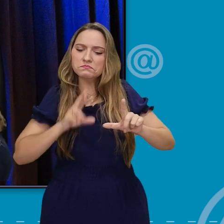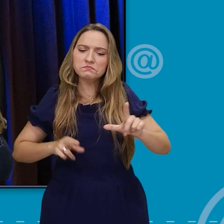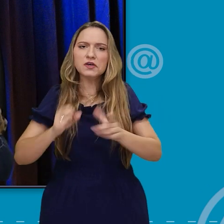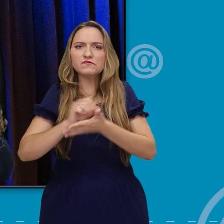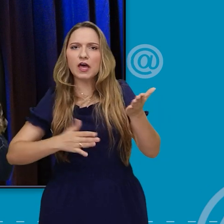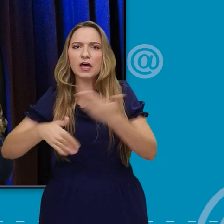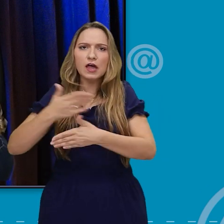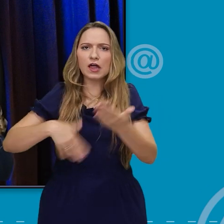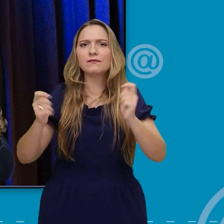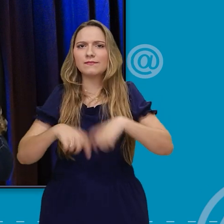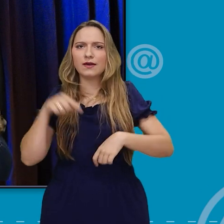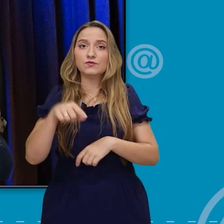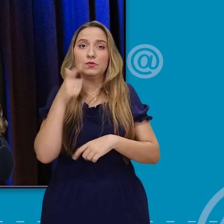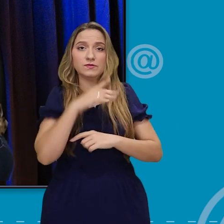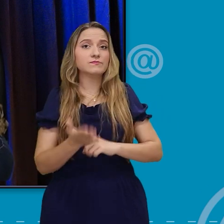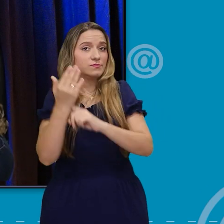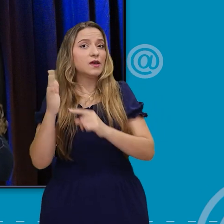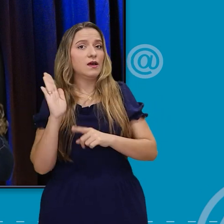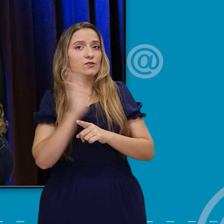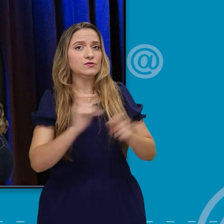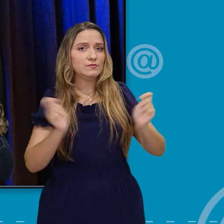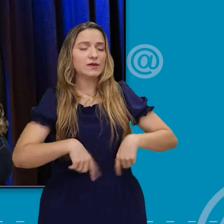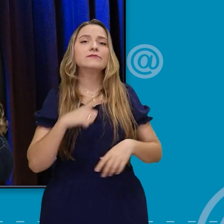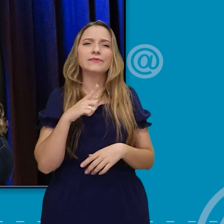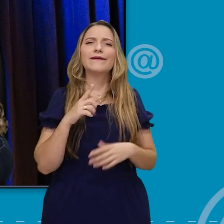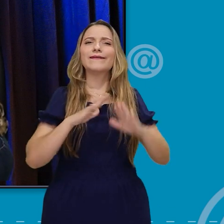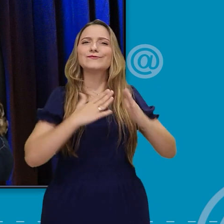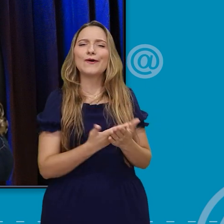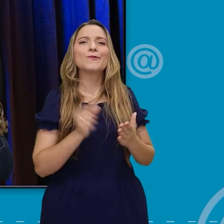de recurso, quanto na sala de aula, e não necessariamente pela equipe